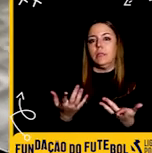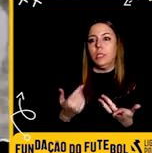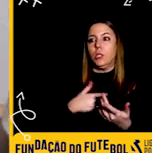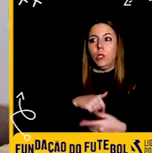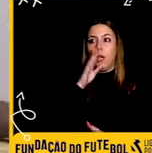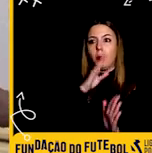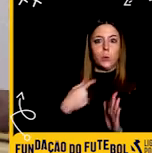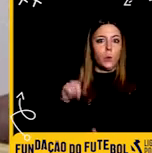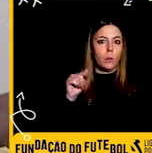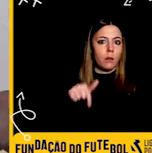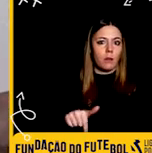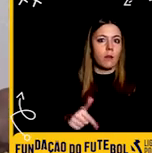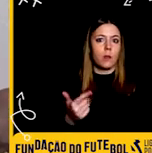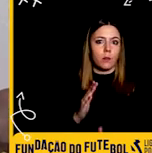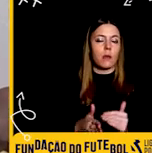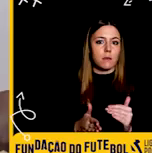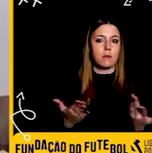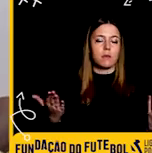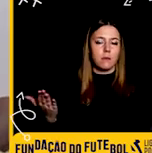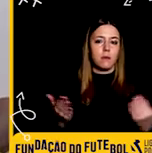surreais que não estamos habituados.